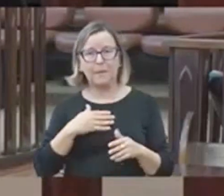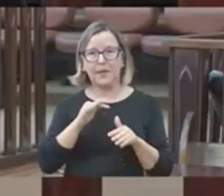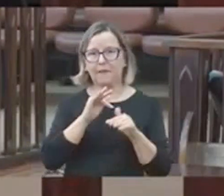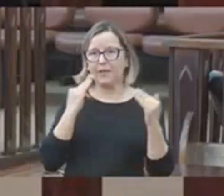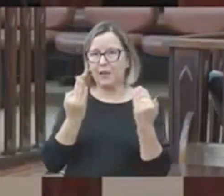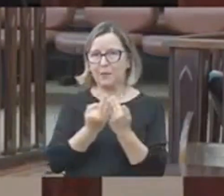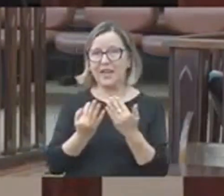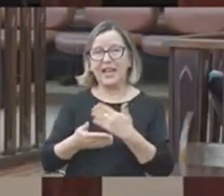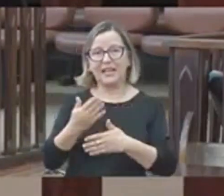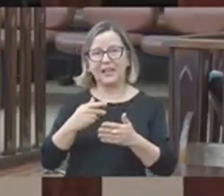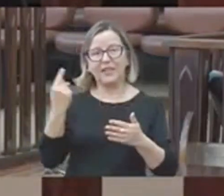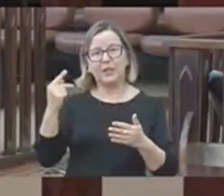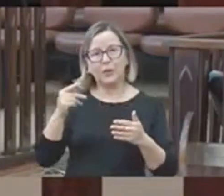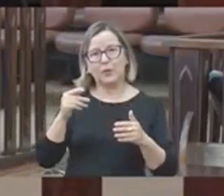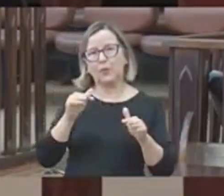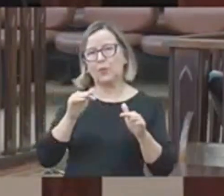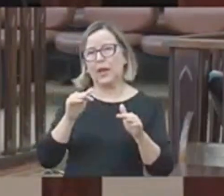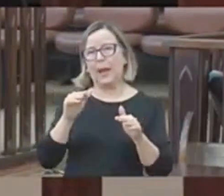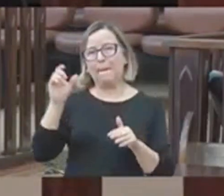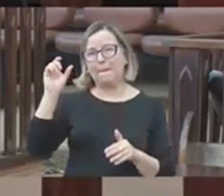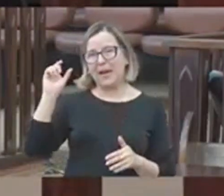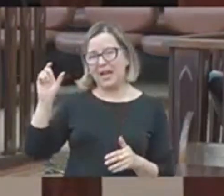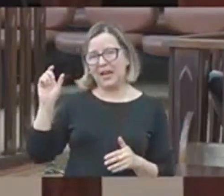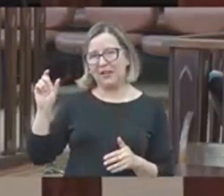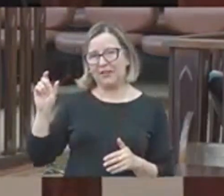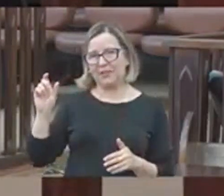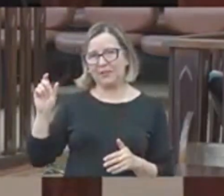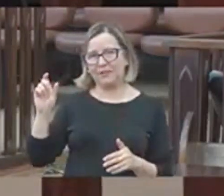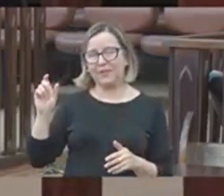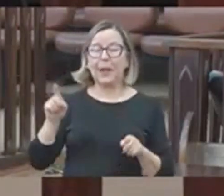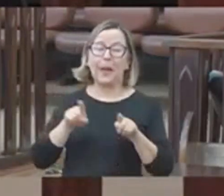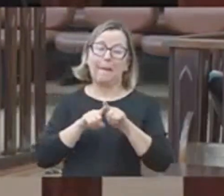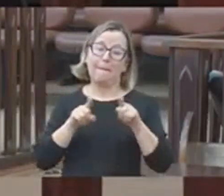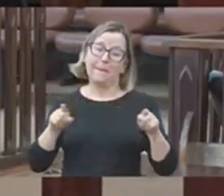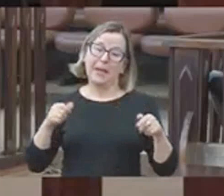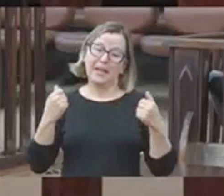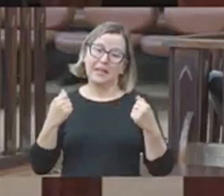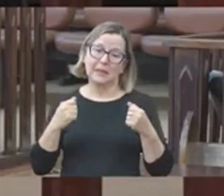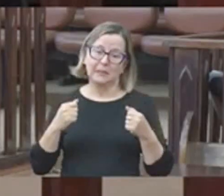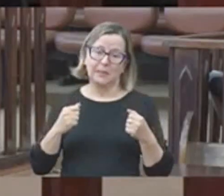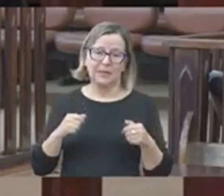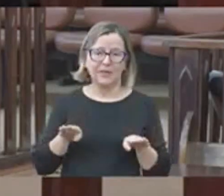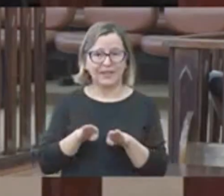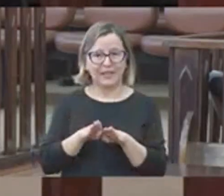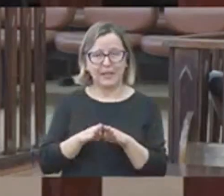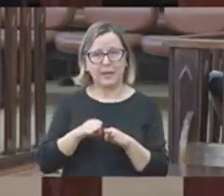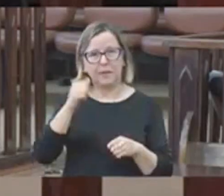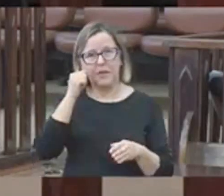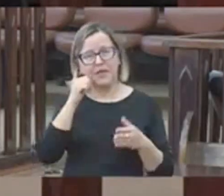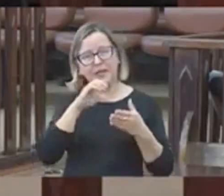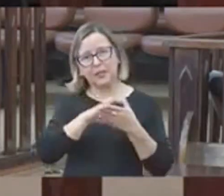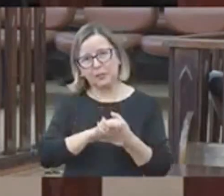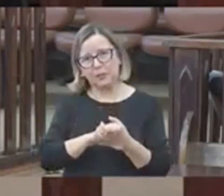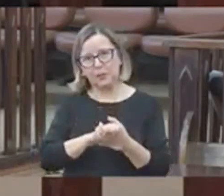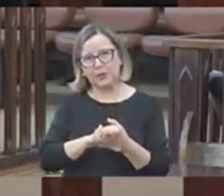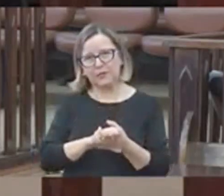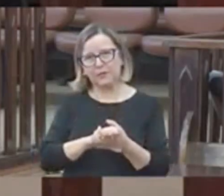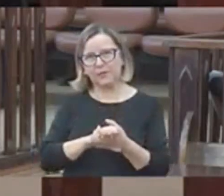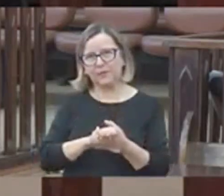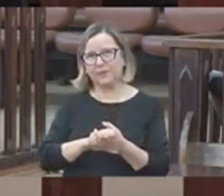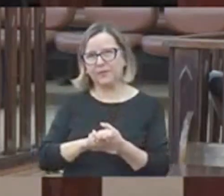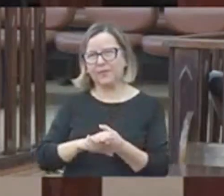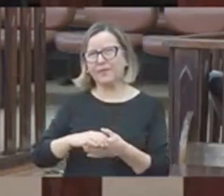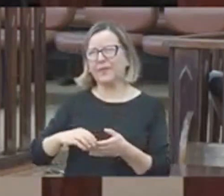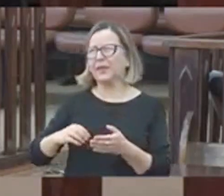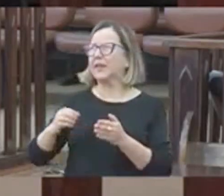Mas é necessário arrependimento. É necessário que a esposa chegue diante do Senhor, primeiramente, e fala, Senhor, tem